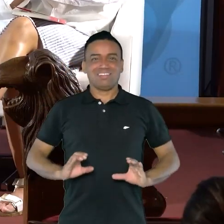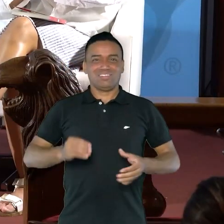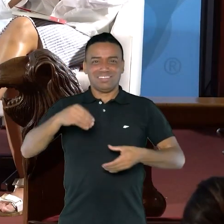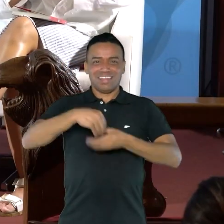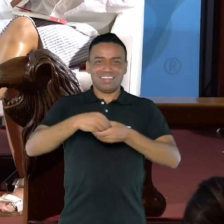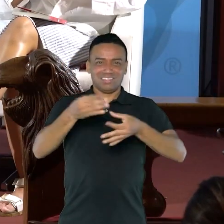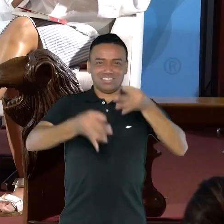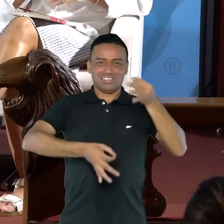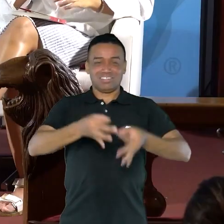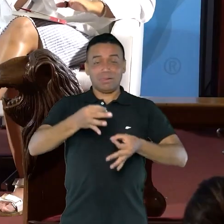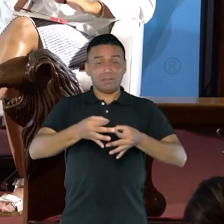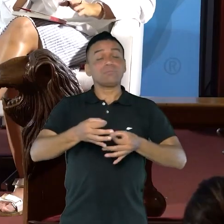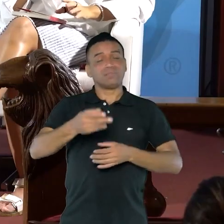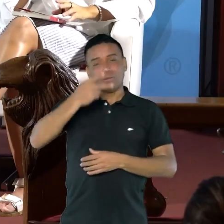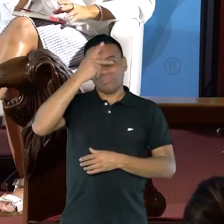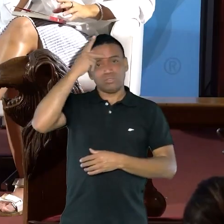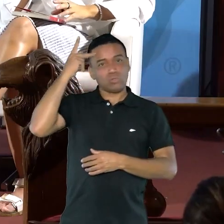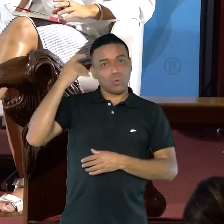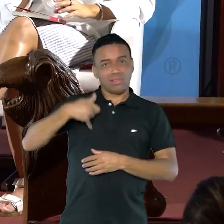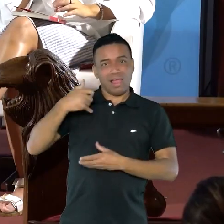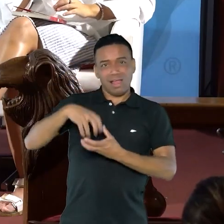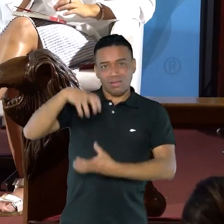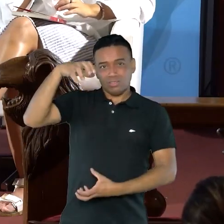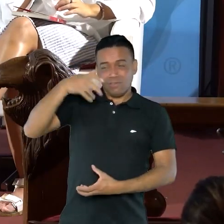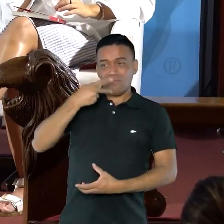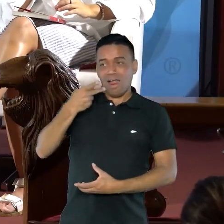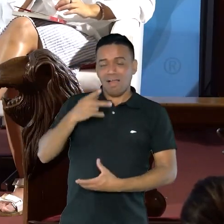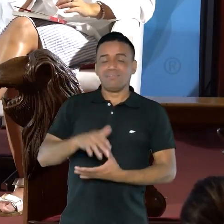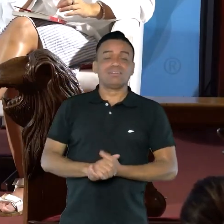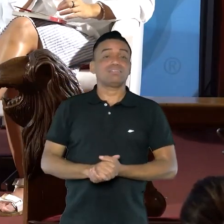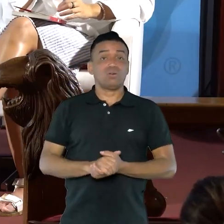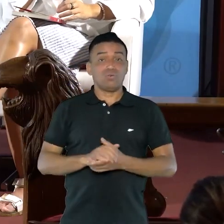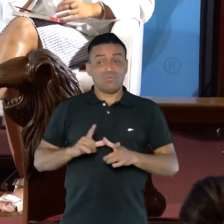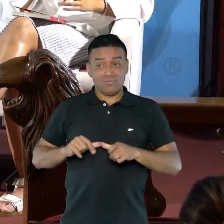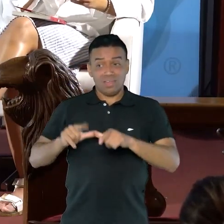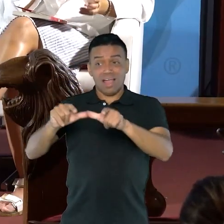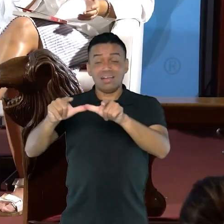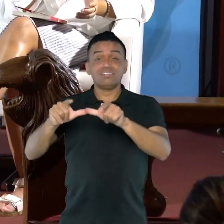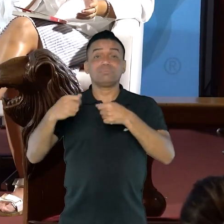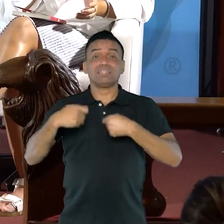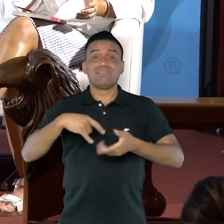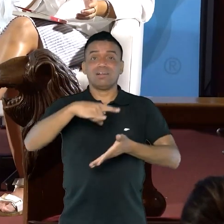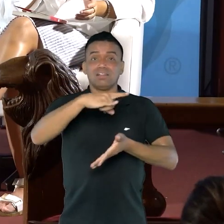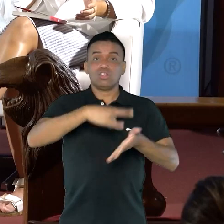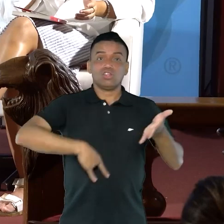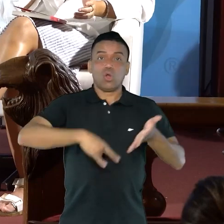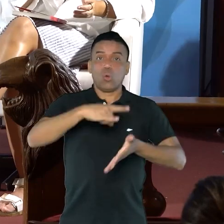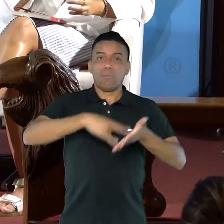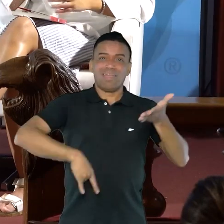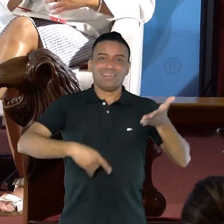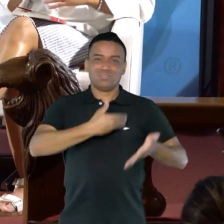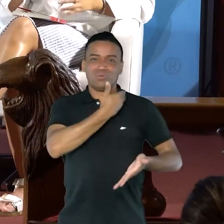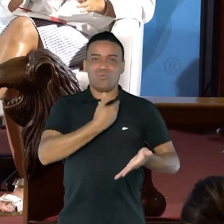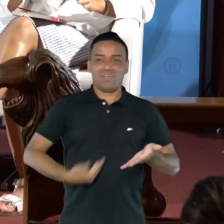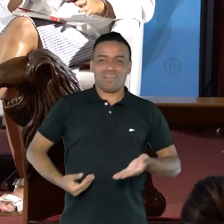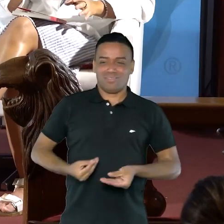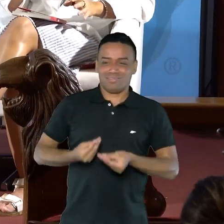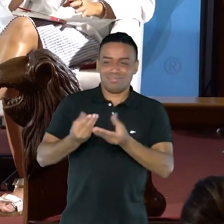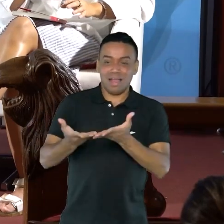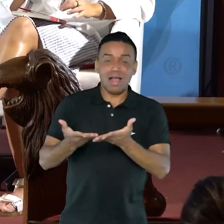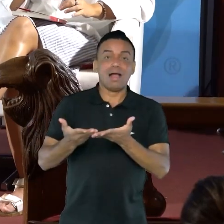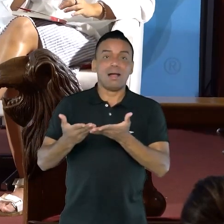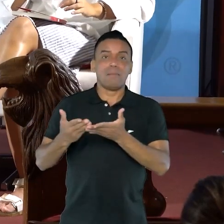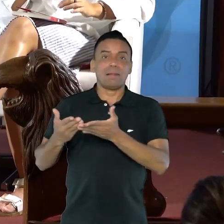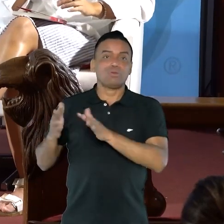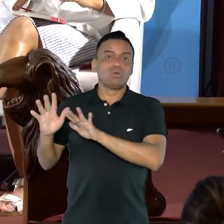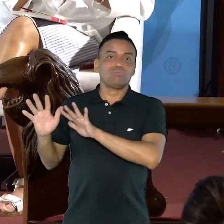velhos contam, né? Que para qualquer viagem que eles fizessem, tinha de obter uma autorização do Estado para poder estar em